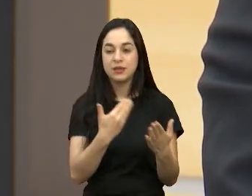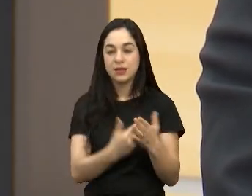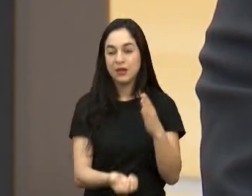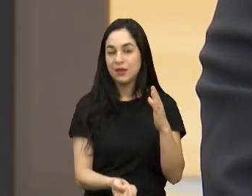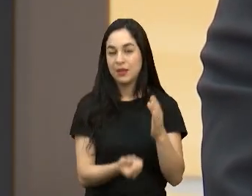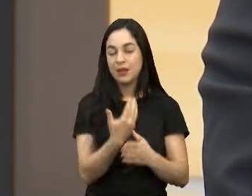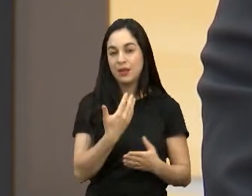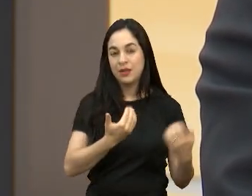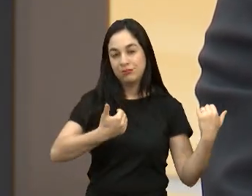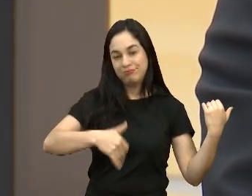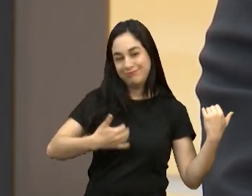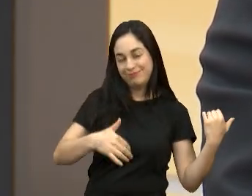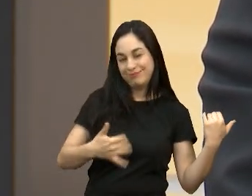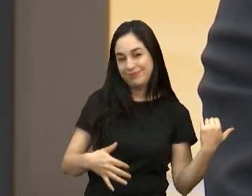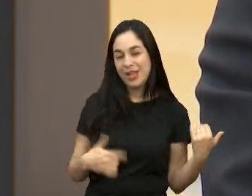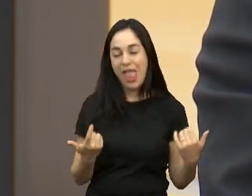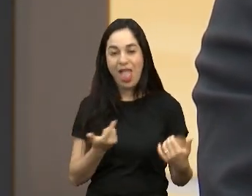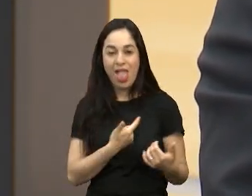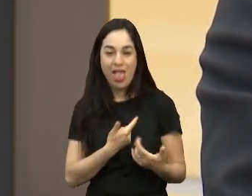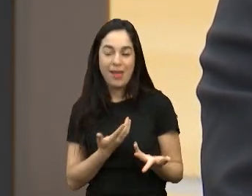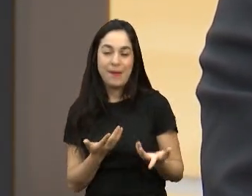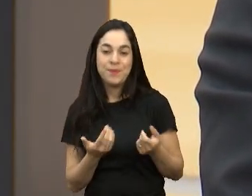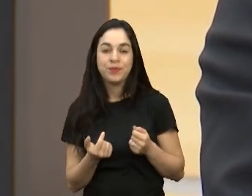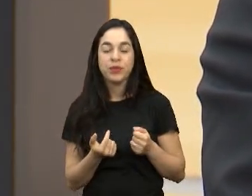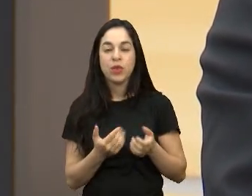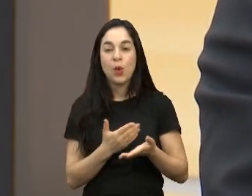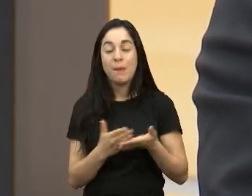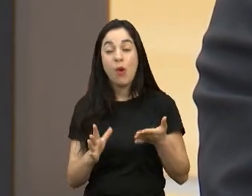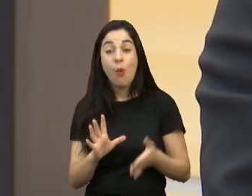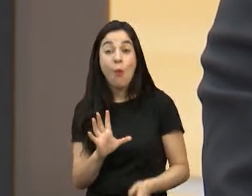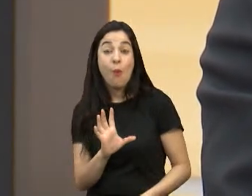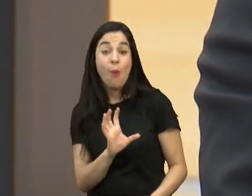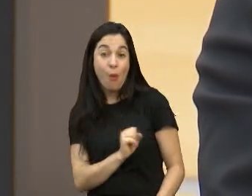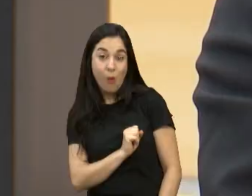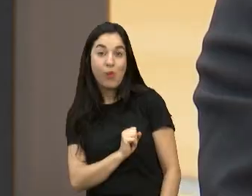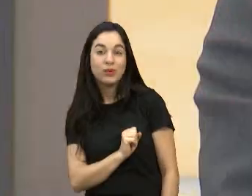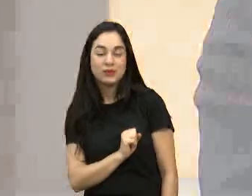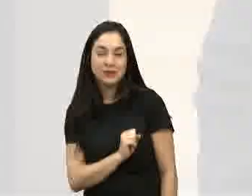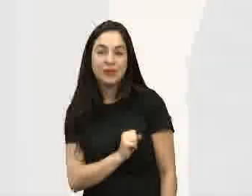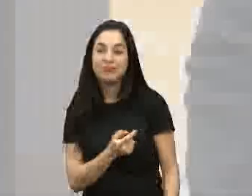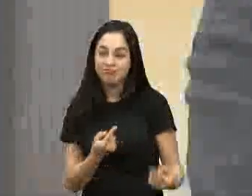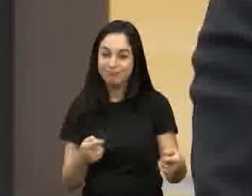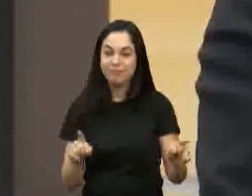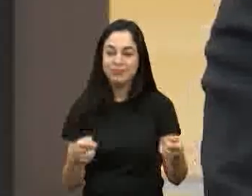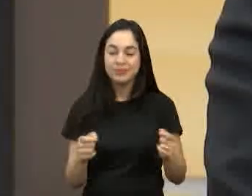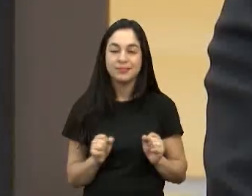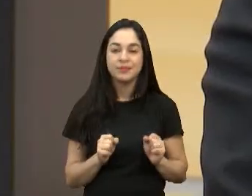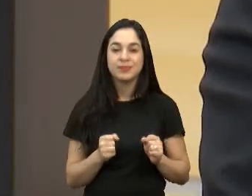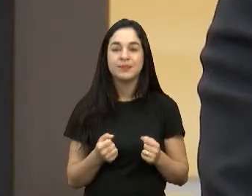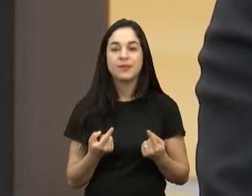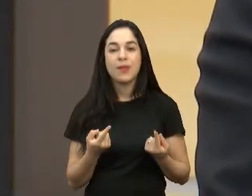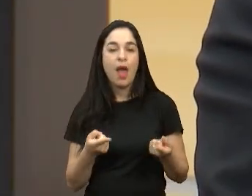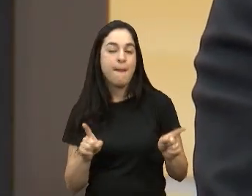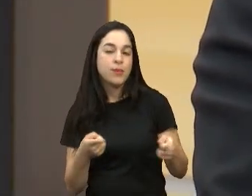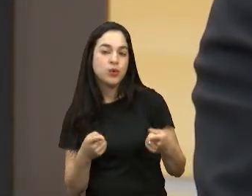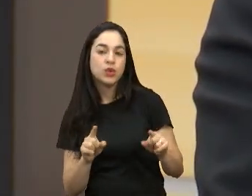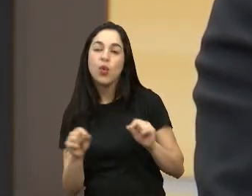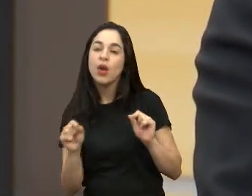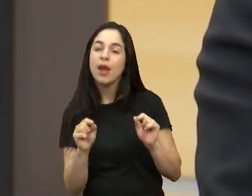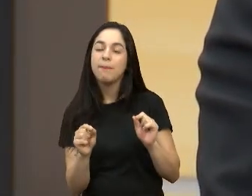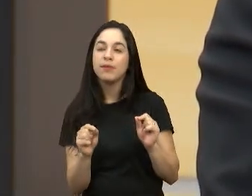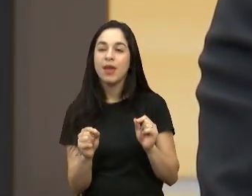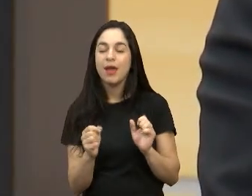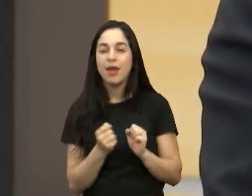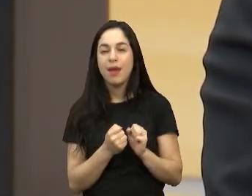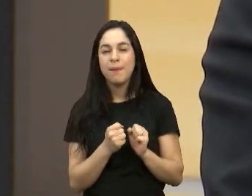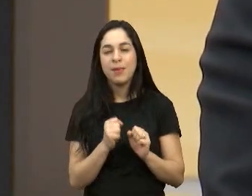me aventurando. Né, depois disso daí eu comecei a pegar gosto pela coisa, né, pela música. A música, ela tem uma influência assim